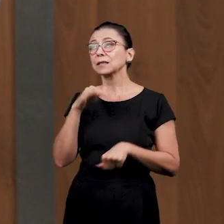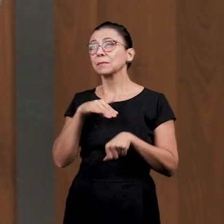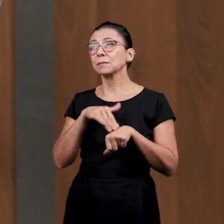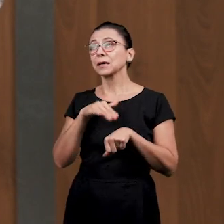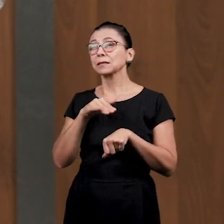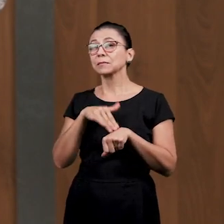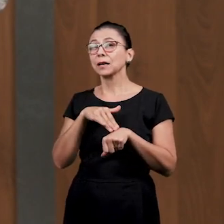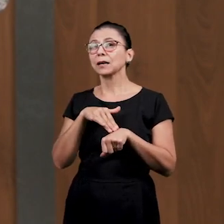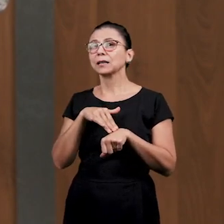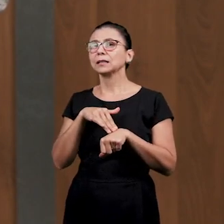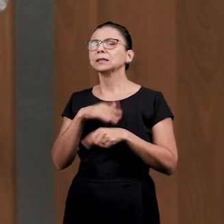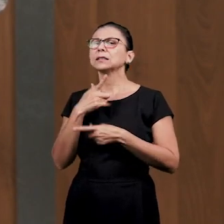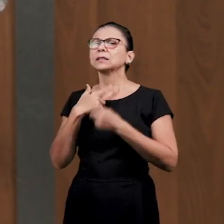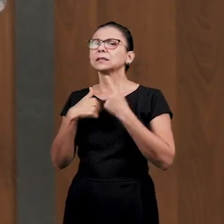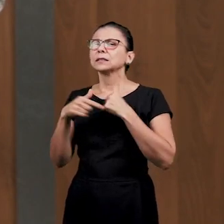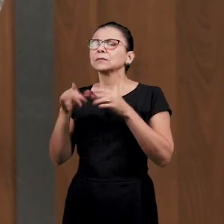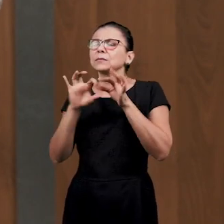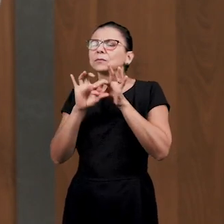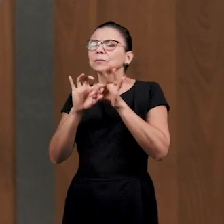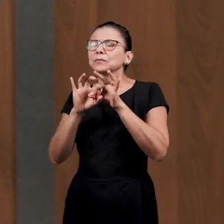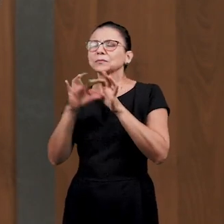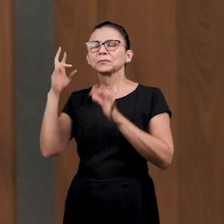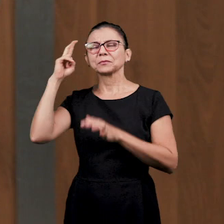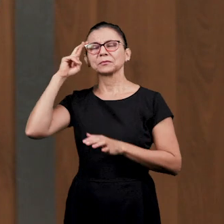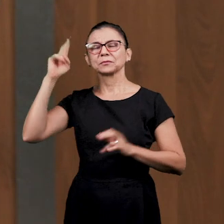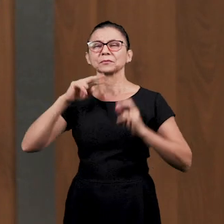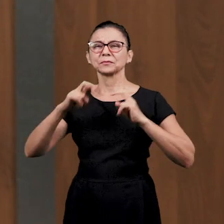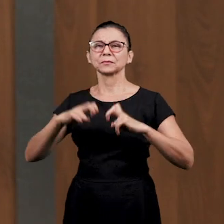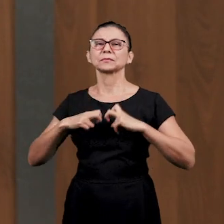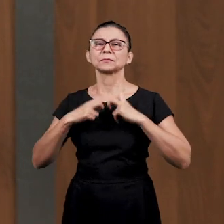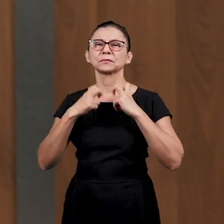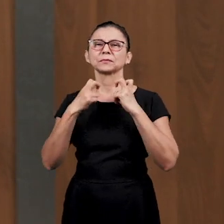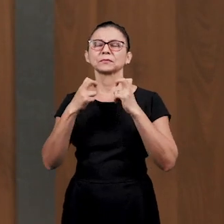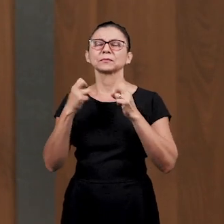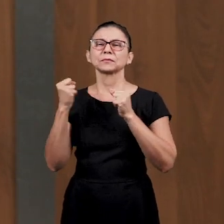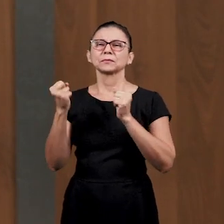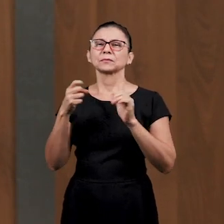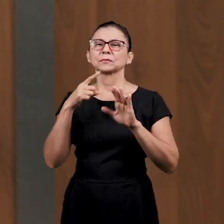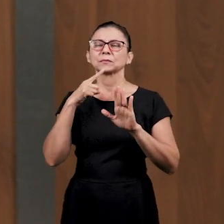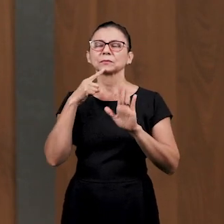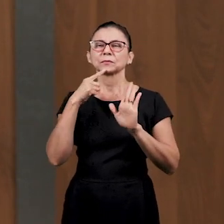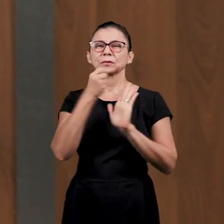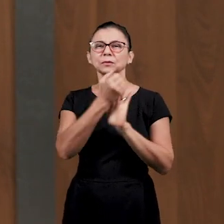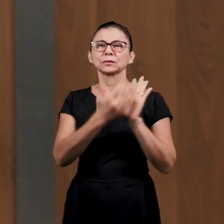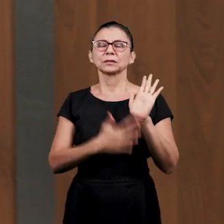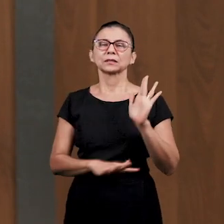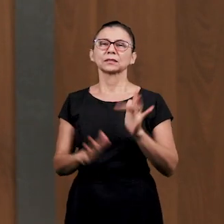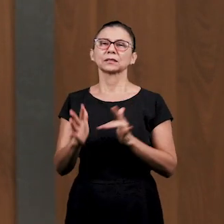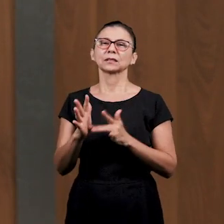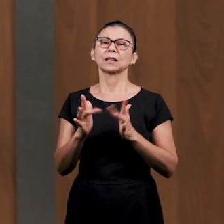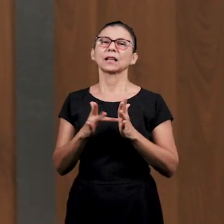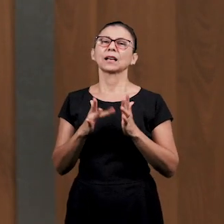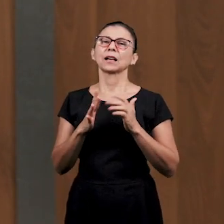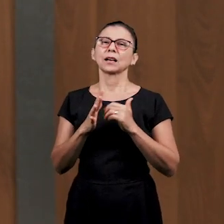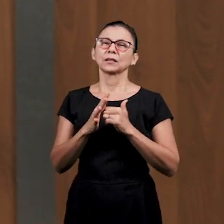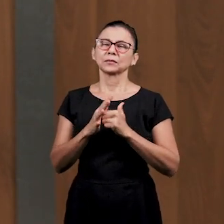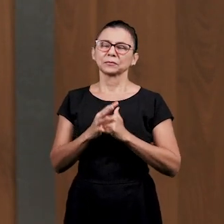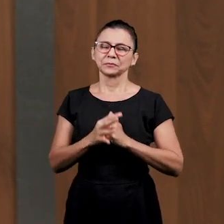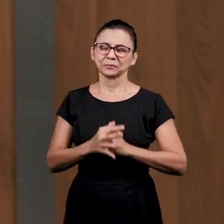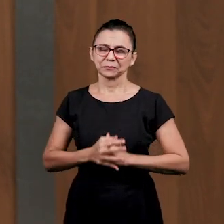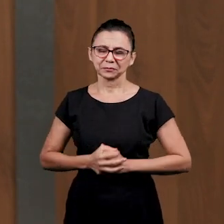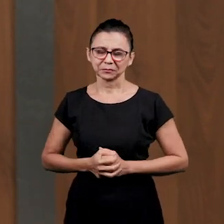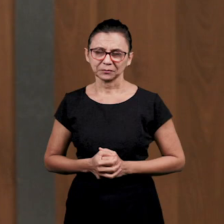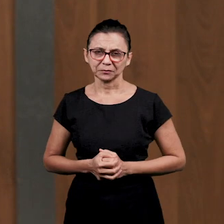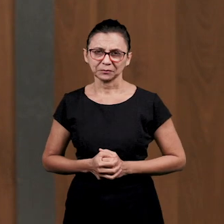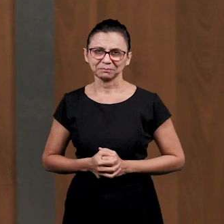Senhor, e queremos estar mais perto de Ti. Te clamamos assim, pelo poder que há no sangue de Jesus e